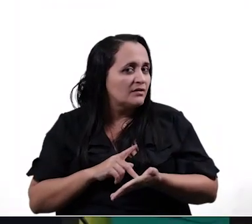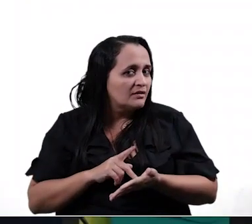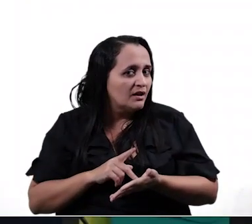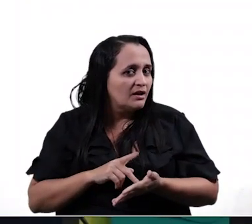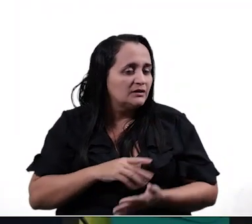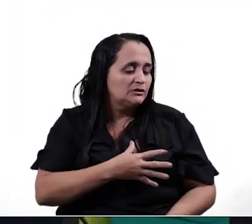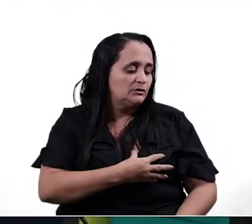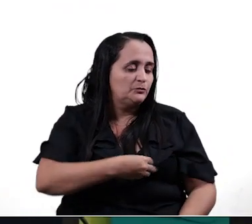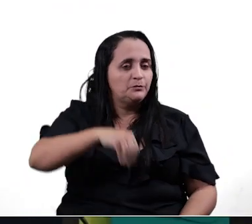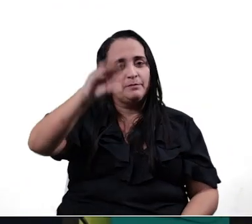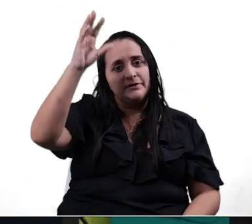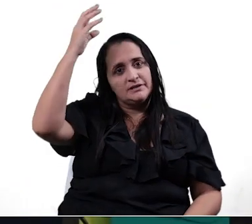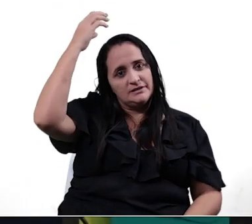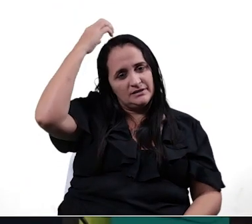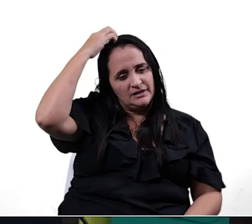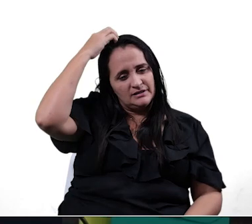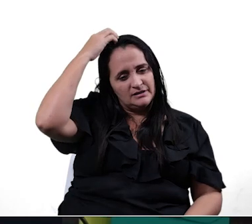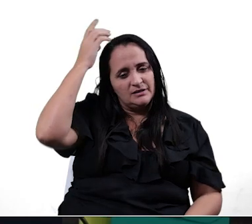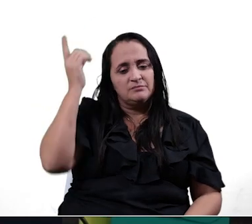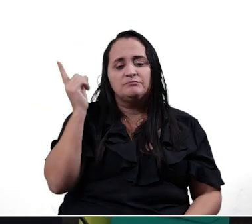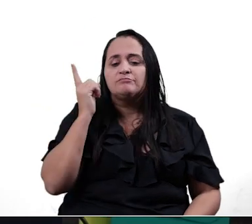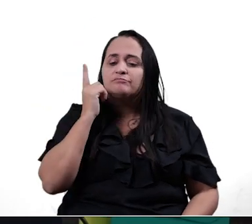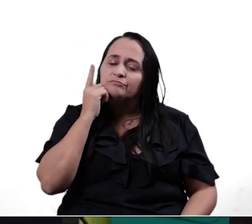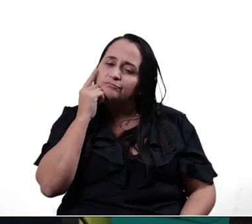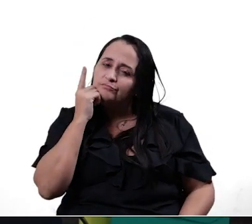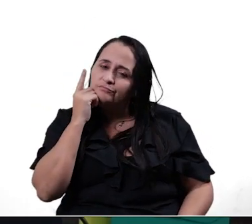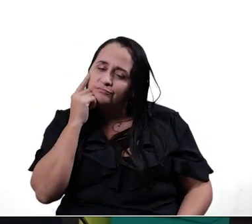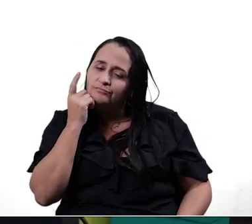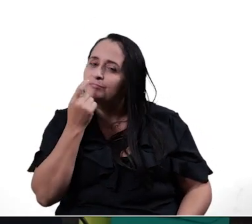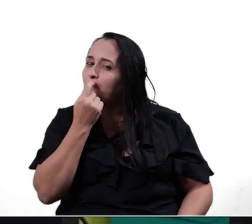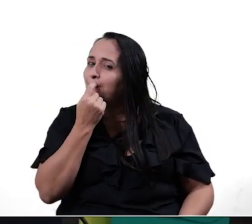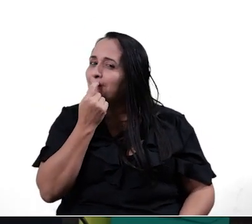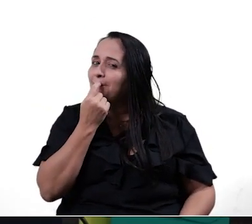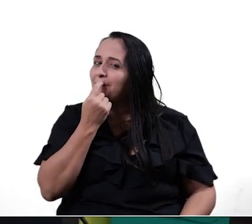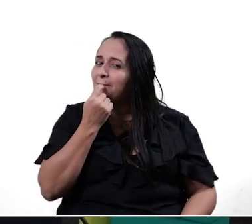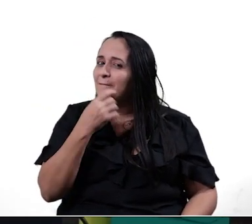aí, será, gente, que a princesa sentiu isso?